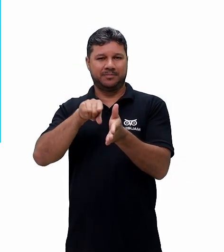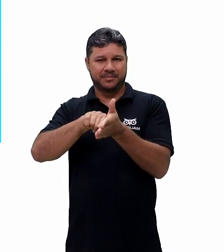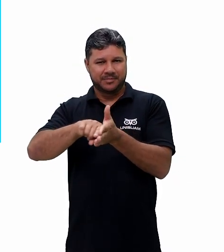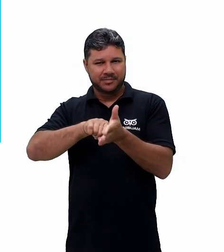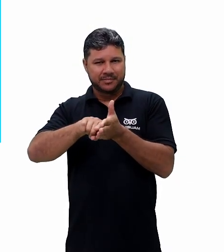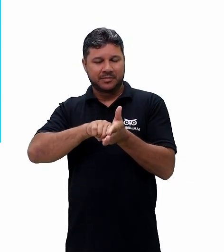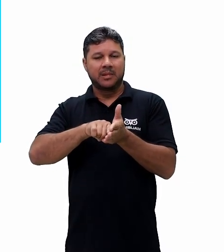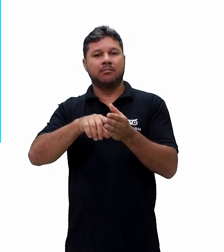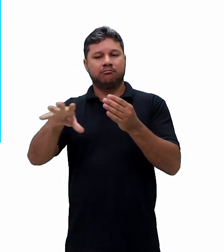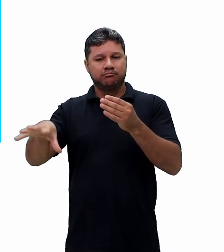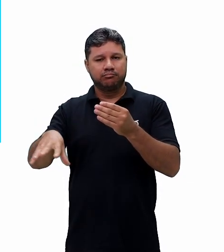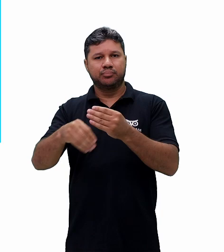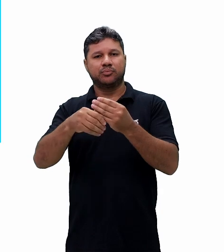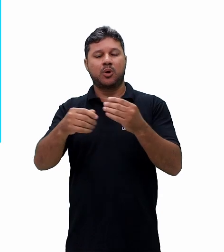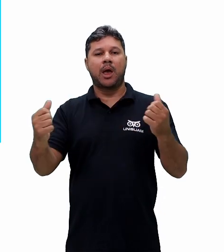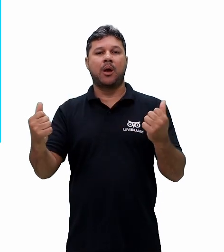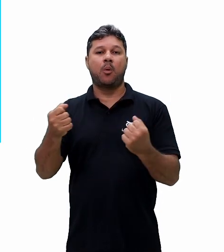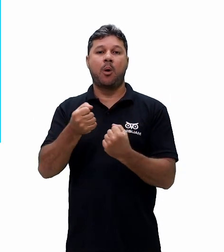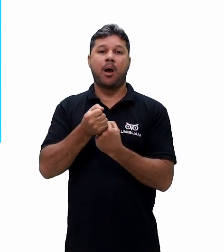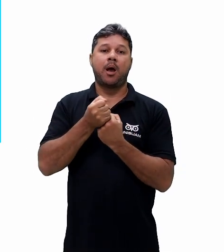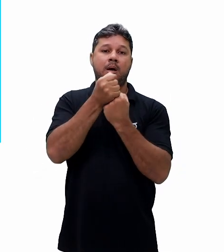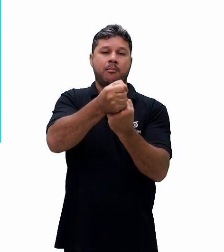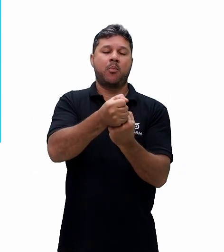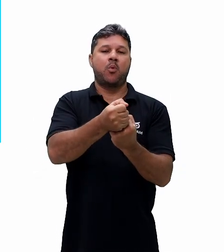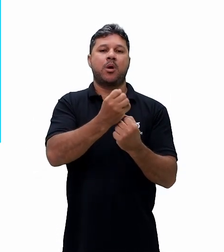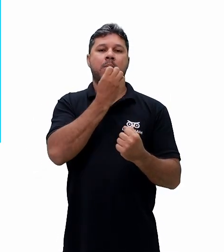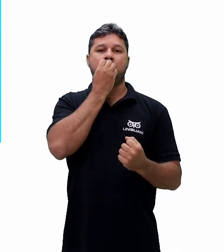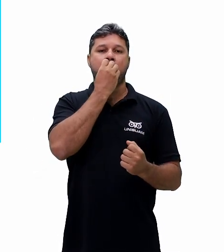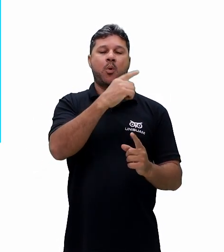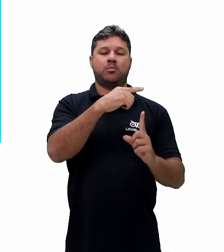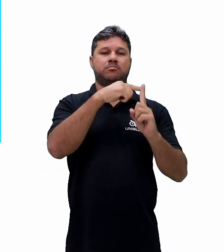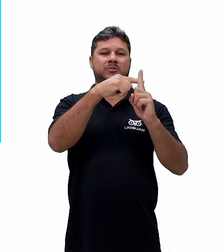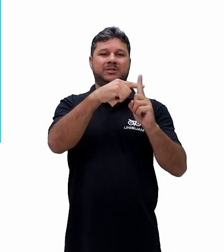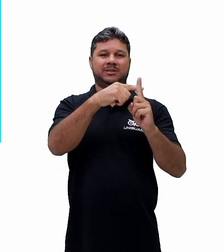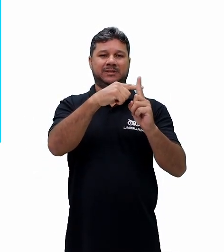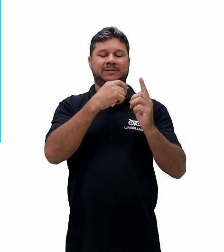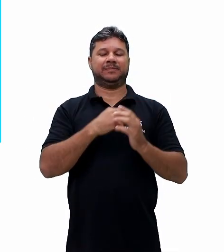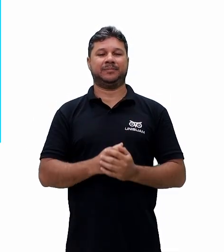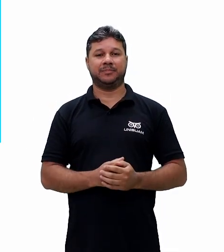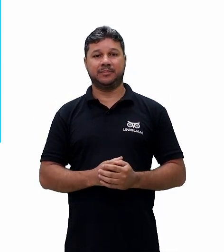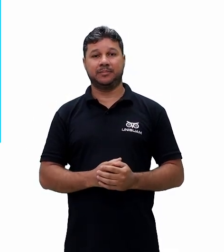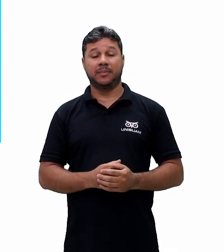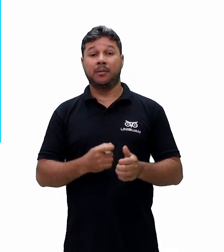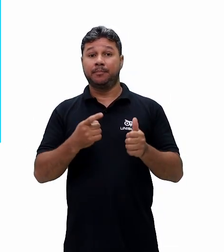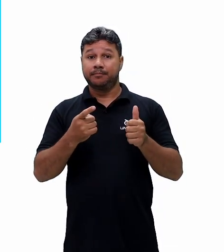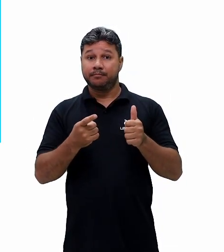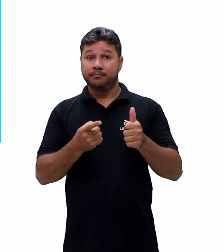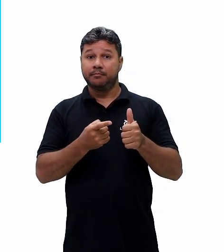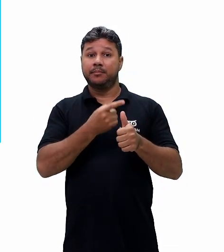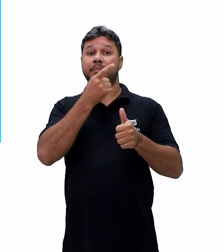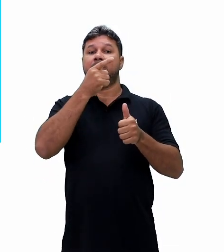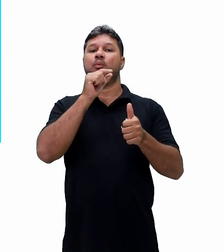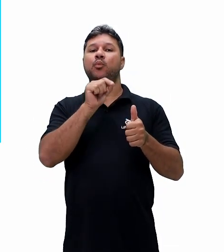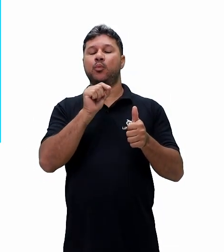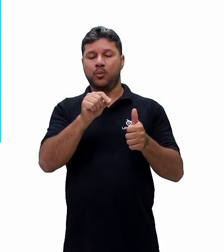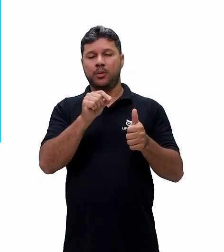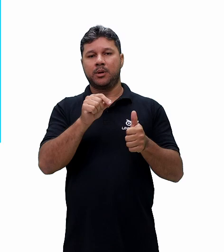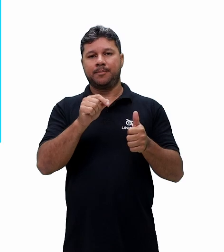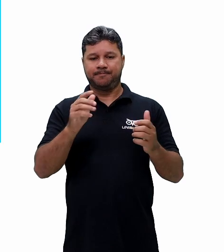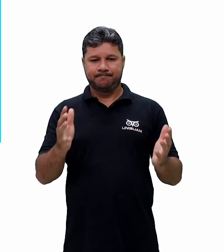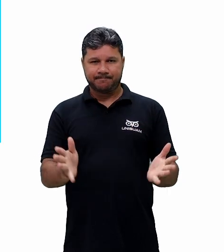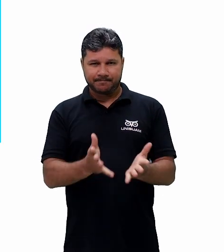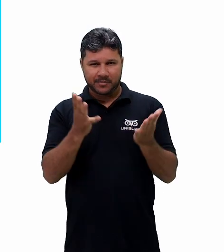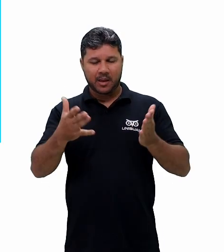de artigos científicos corroboram esses benefícios. Então, o